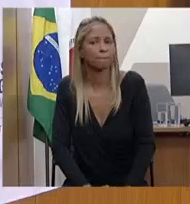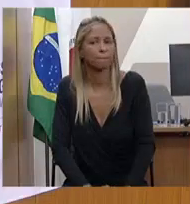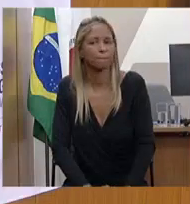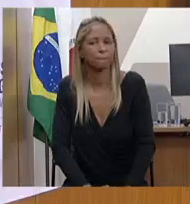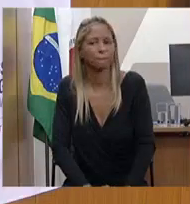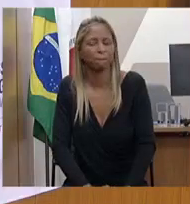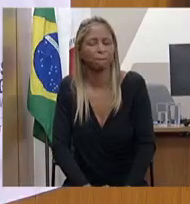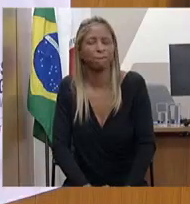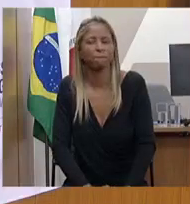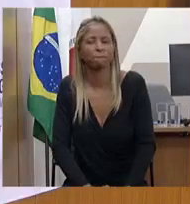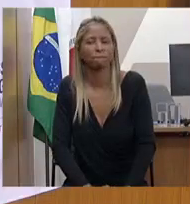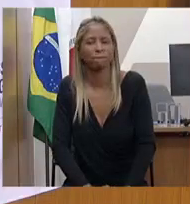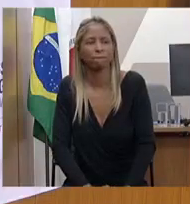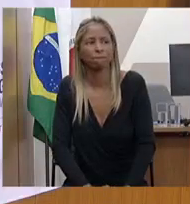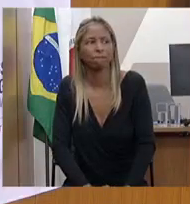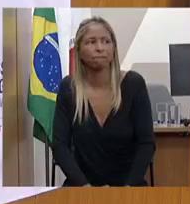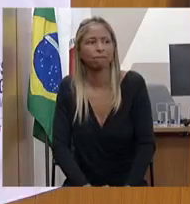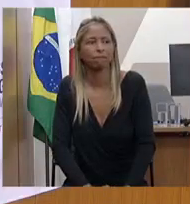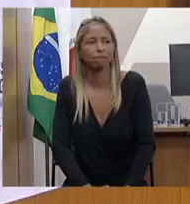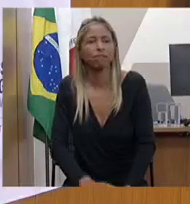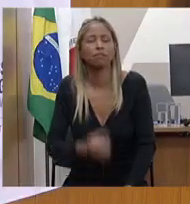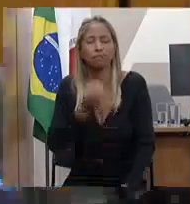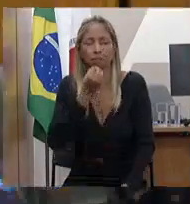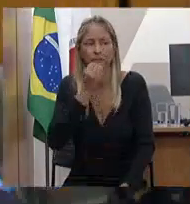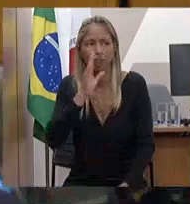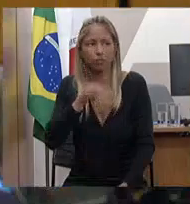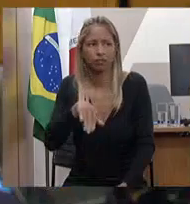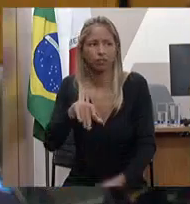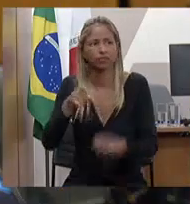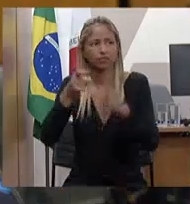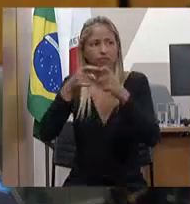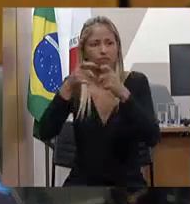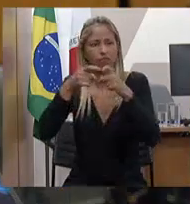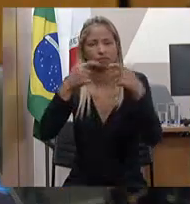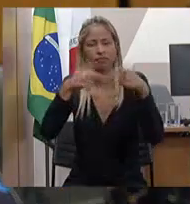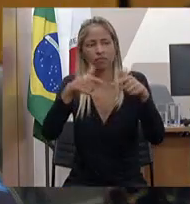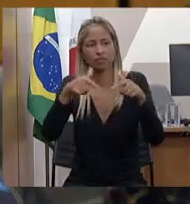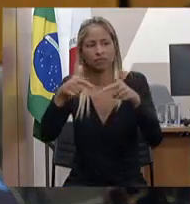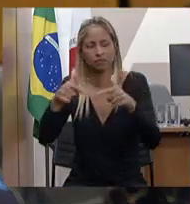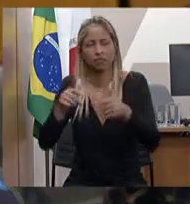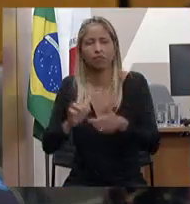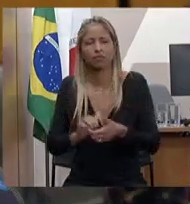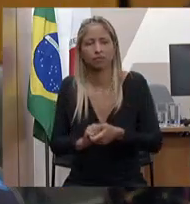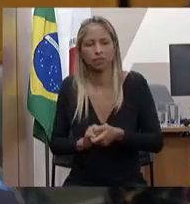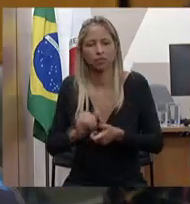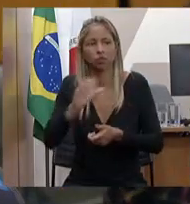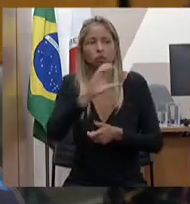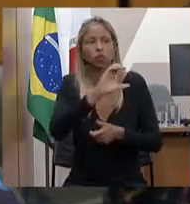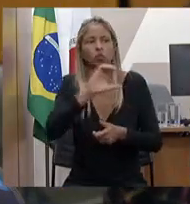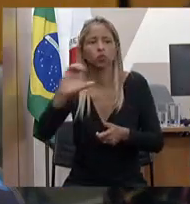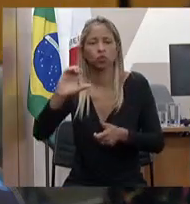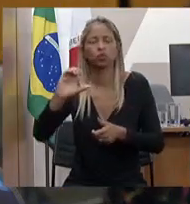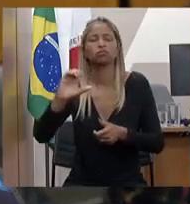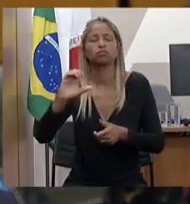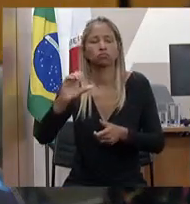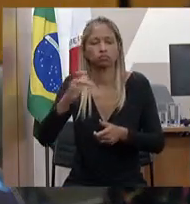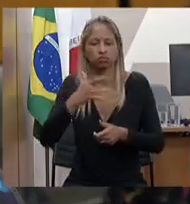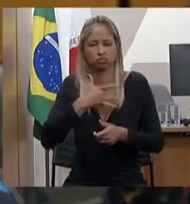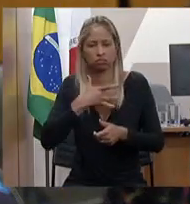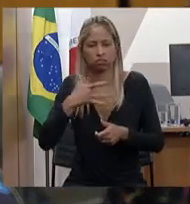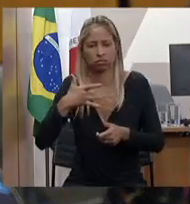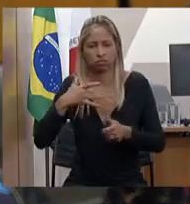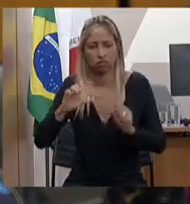Boa tarde meu nome é Juliana eu sou médica do trabalho Eu Sou coordenadora de saúde e